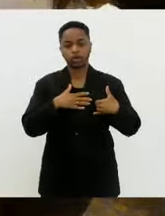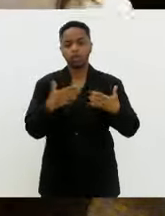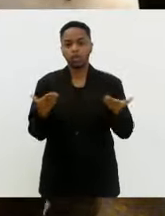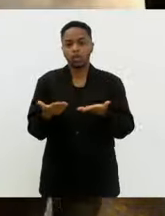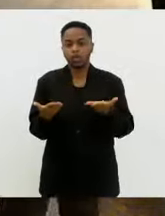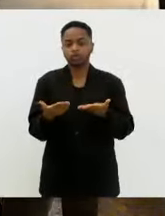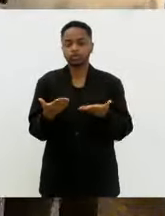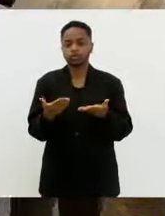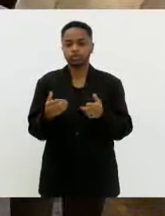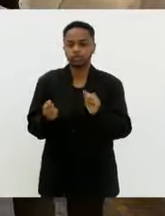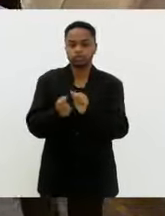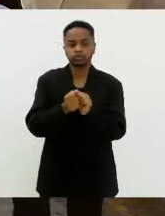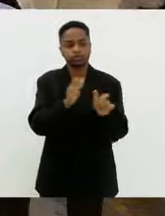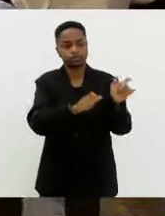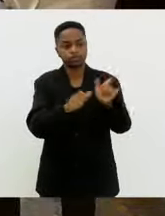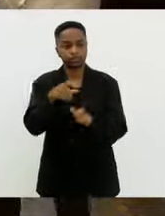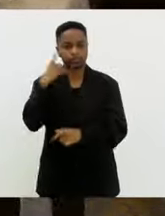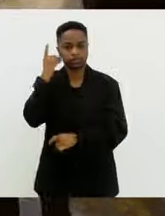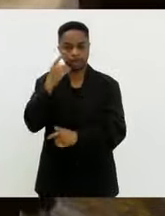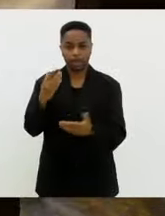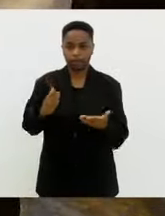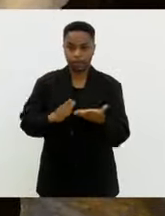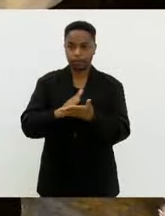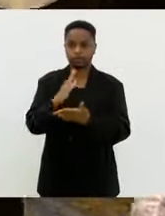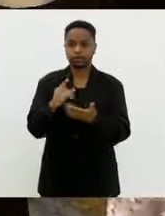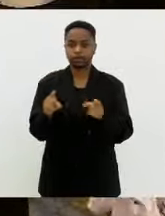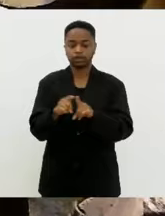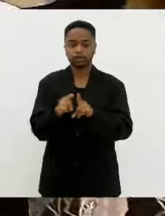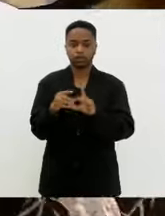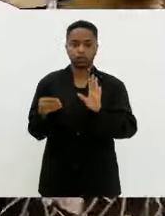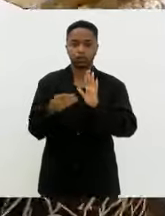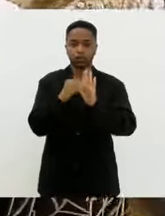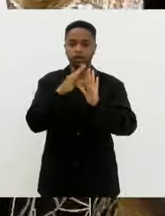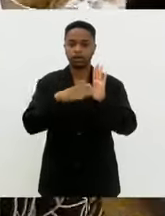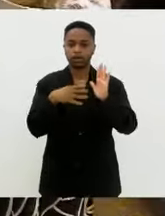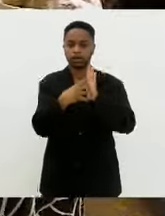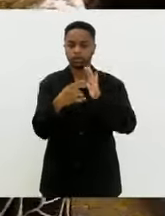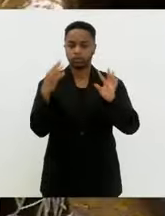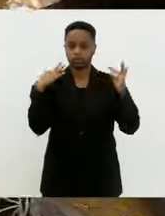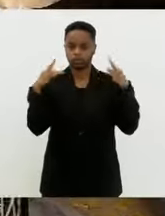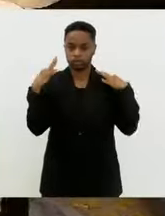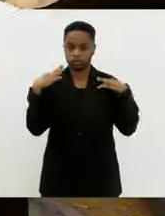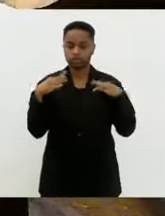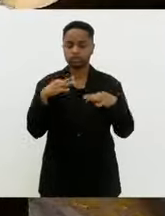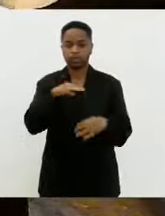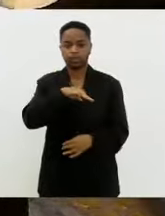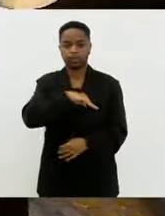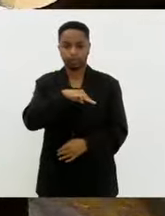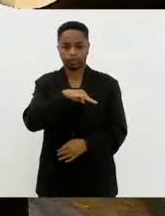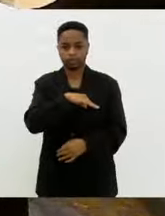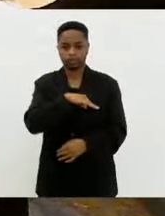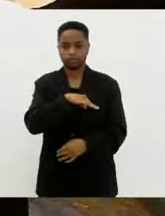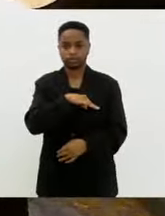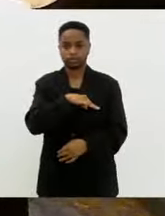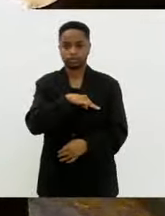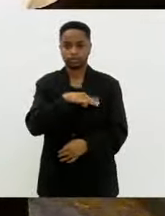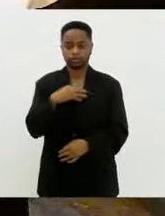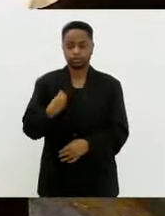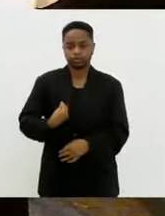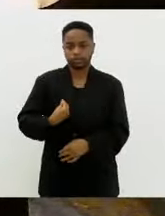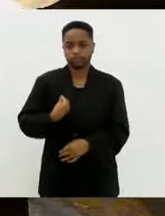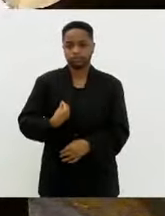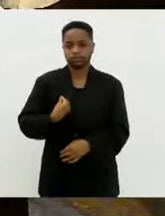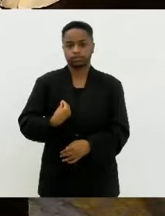meus pares aprovar e colocar no calendário turístico Madureira presente para